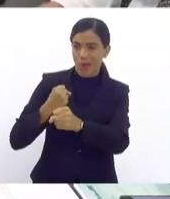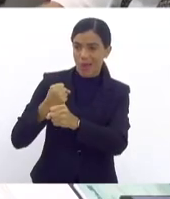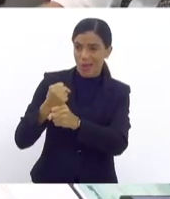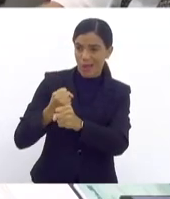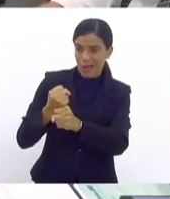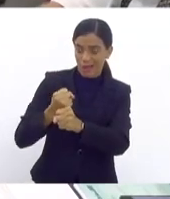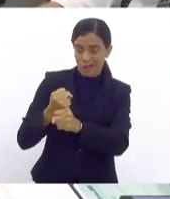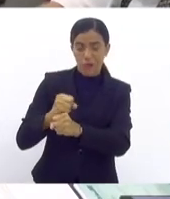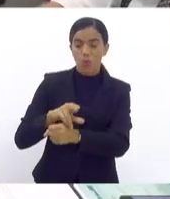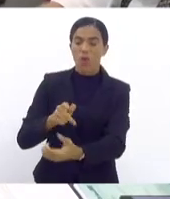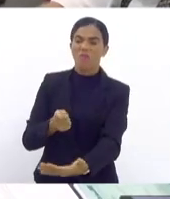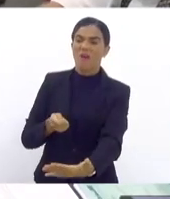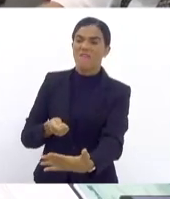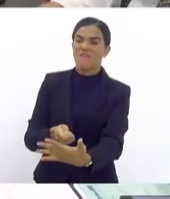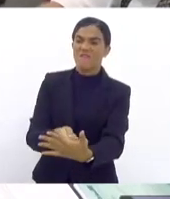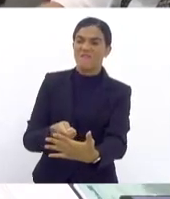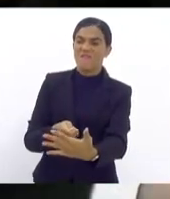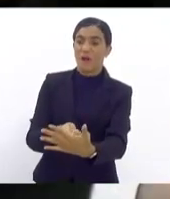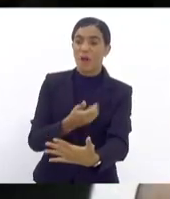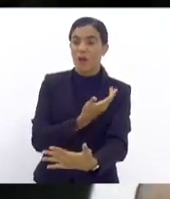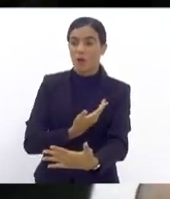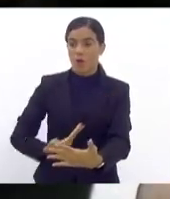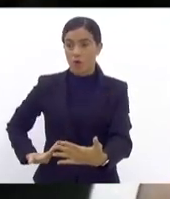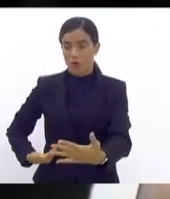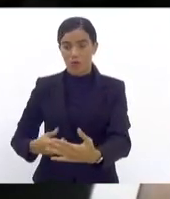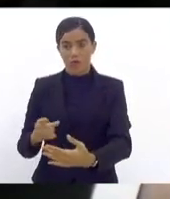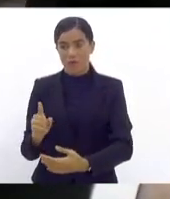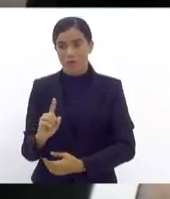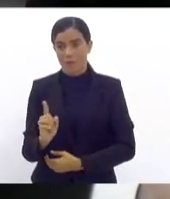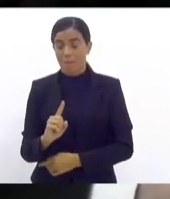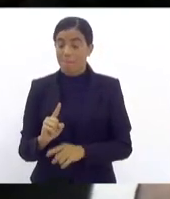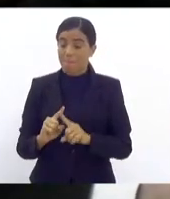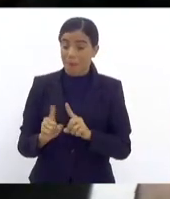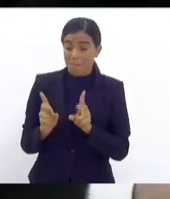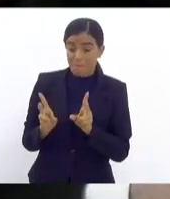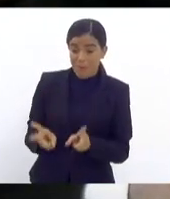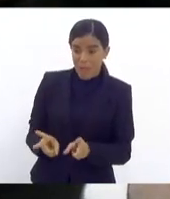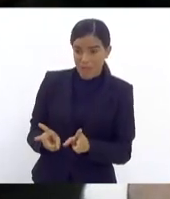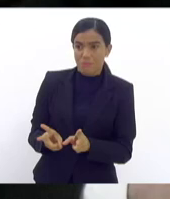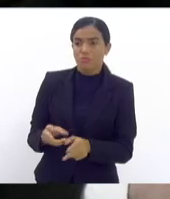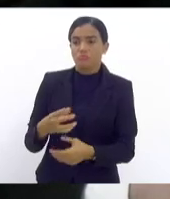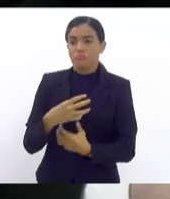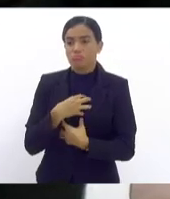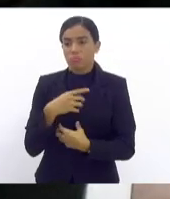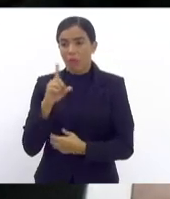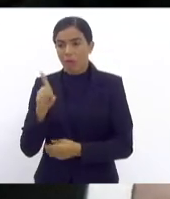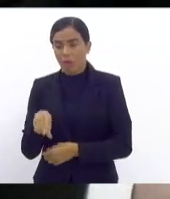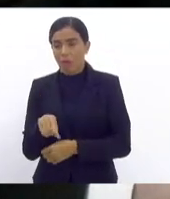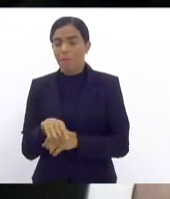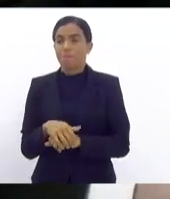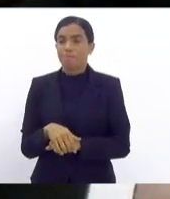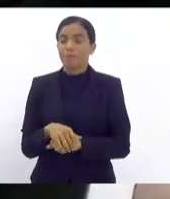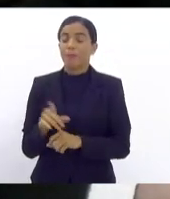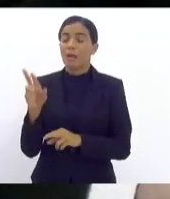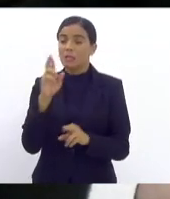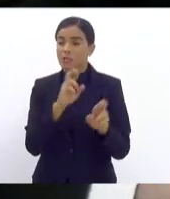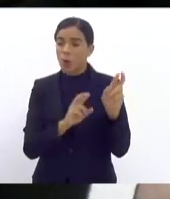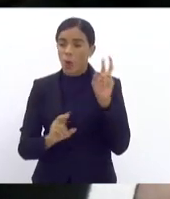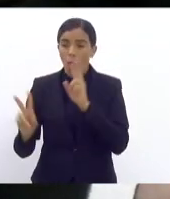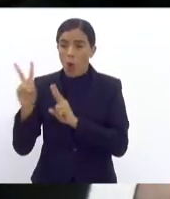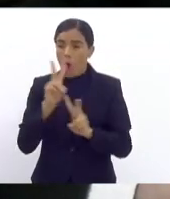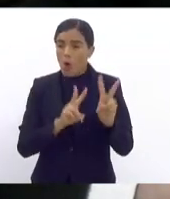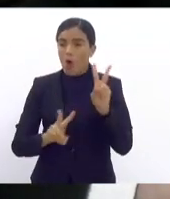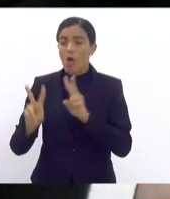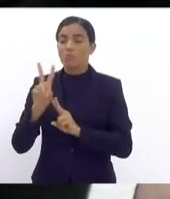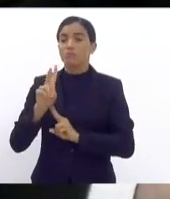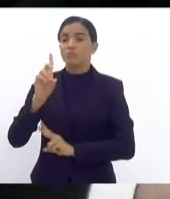uma imposição governista, mas, ainda que fosse, seguiríamos, mas de observância das normas de